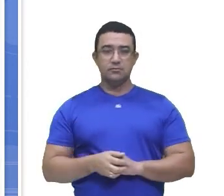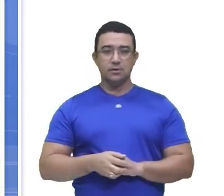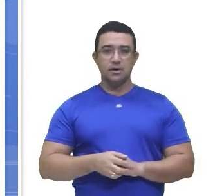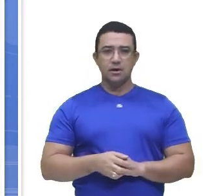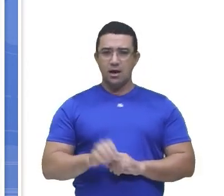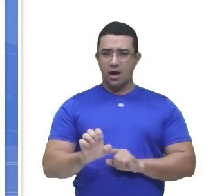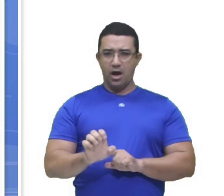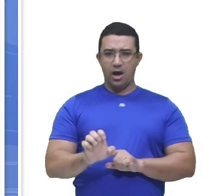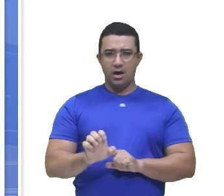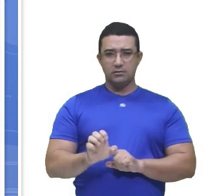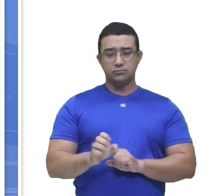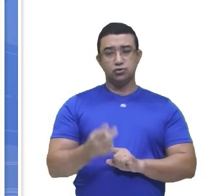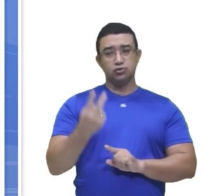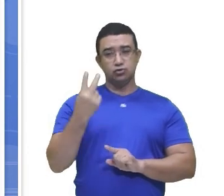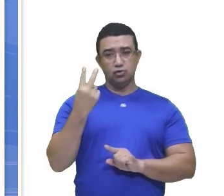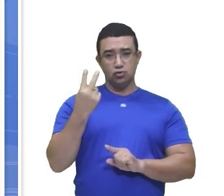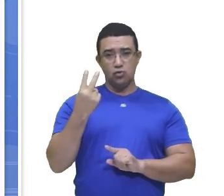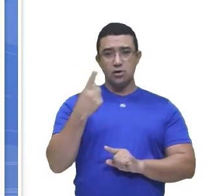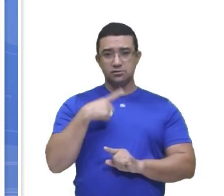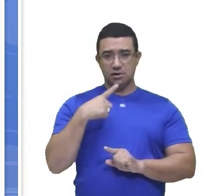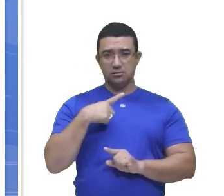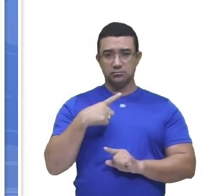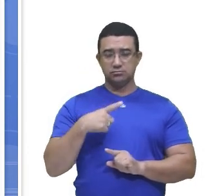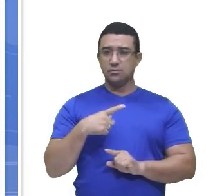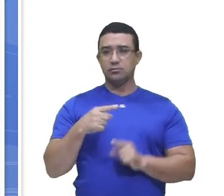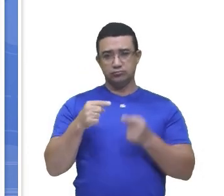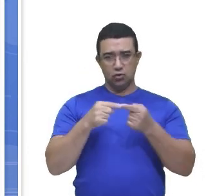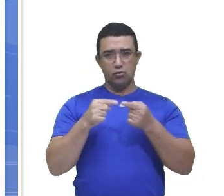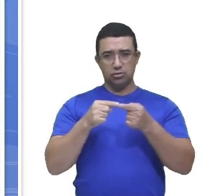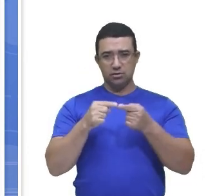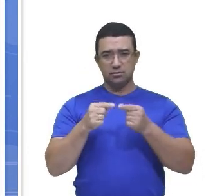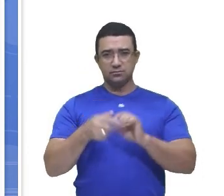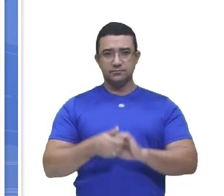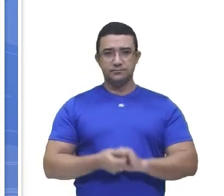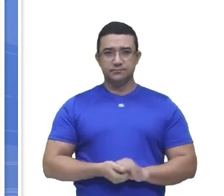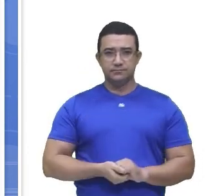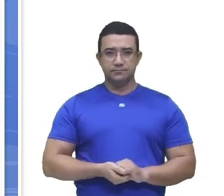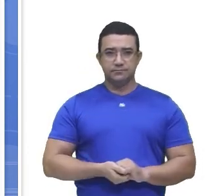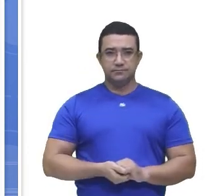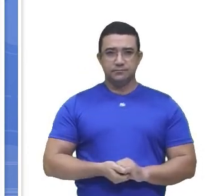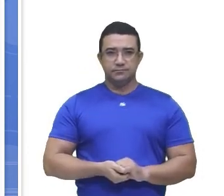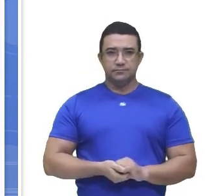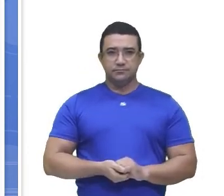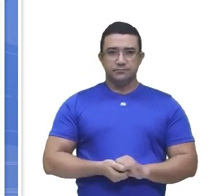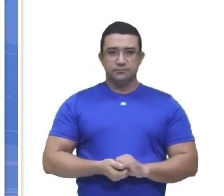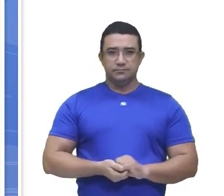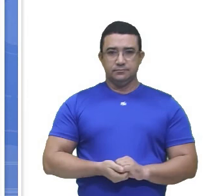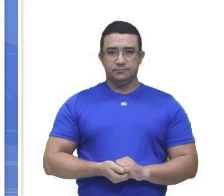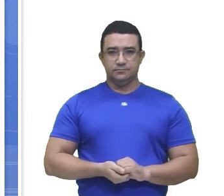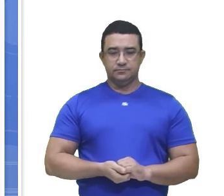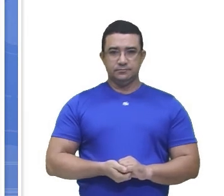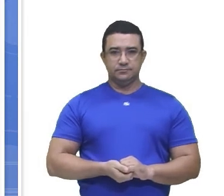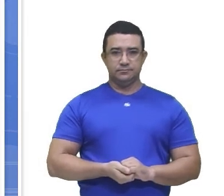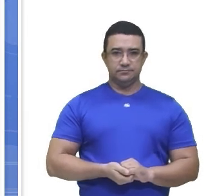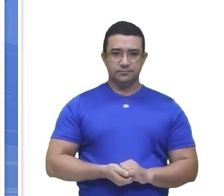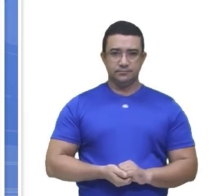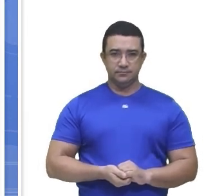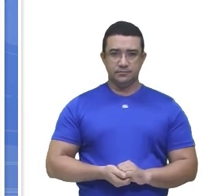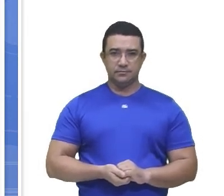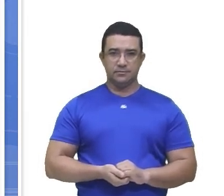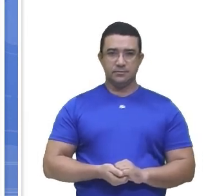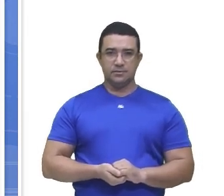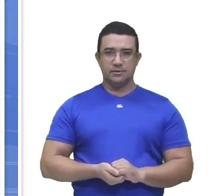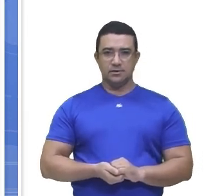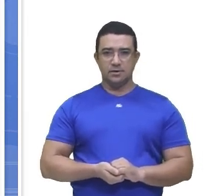palavras heterotônicas. Alguien, anorexia. Qual a sílaba tônica de alguien? Al. No português,